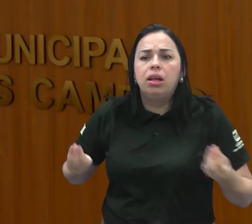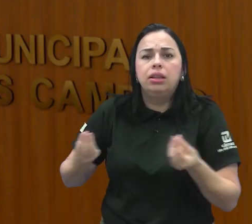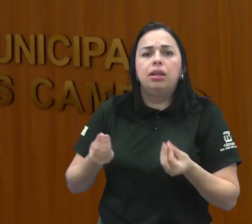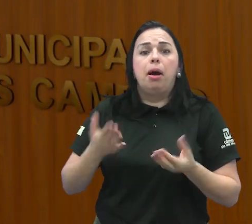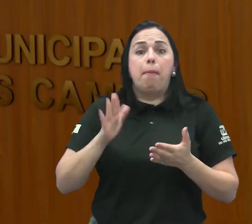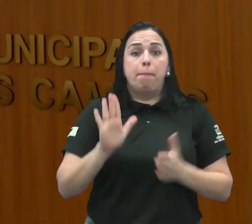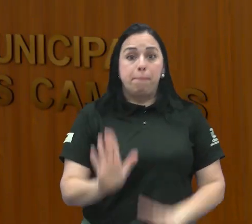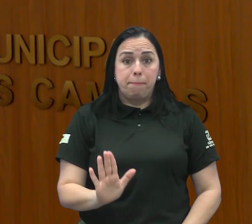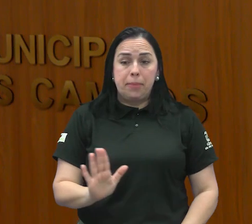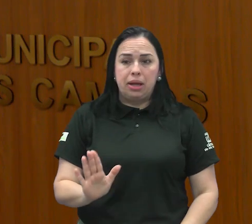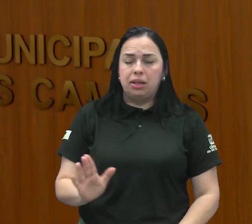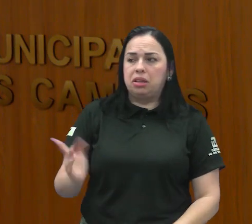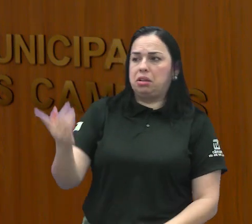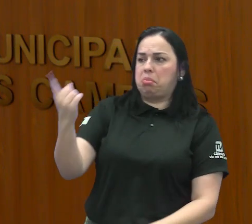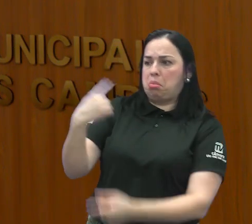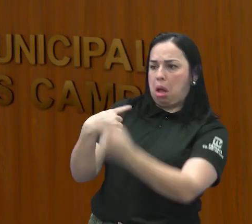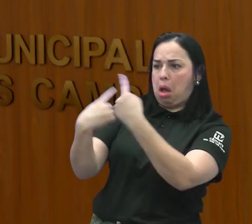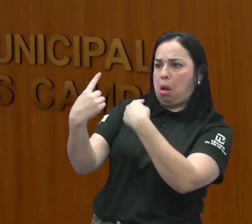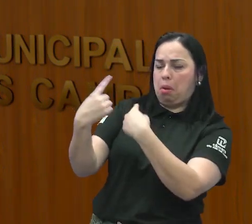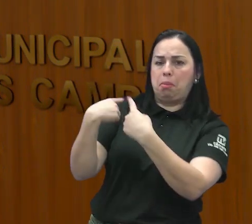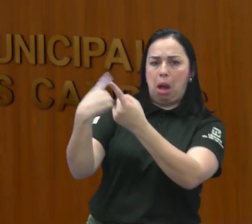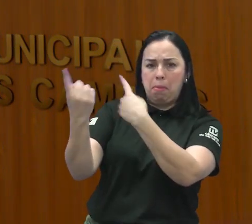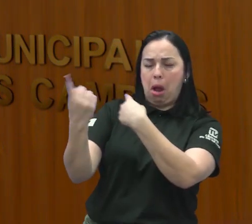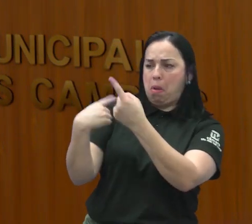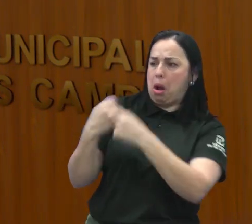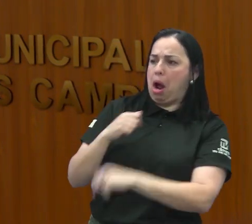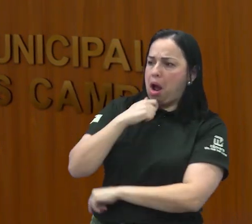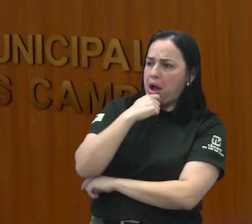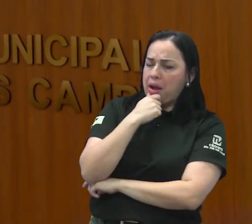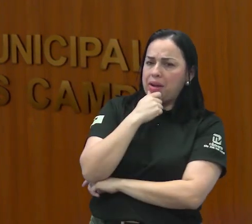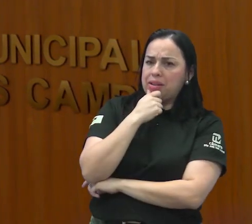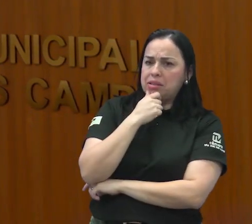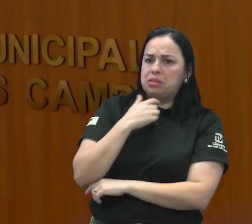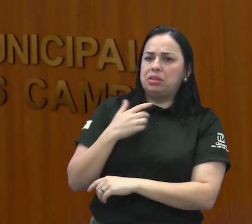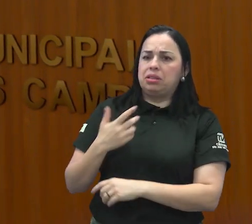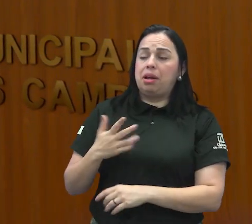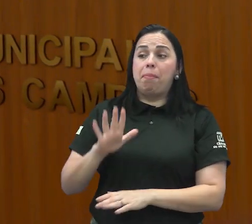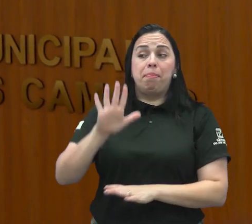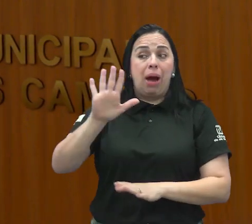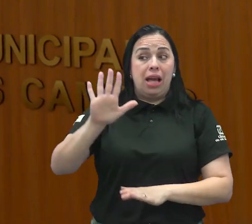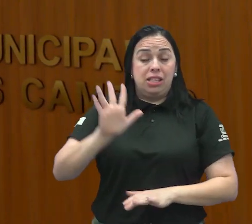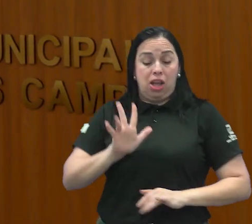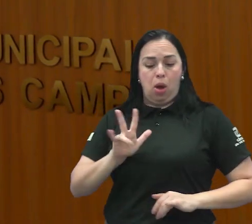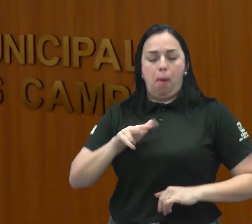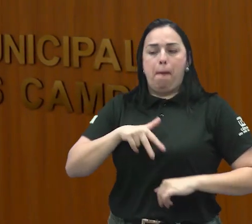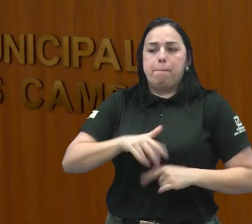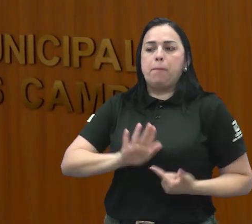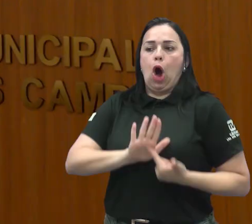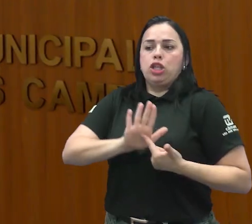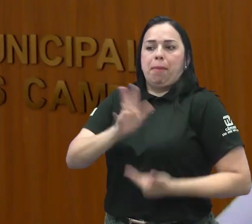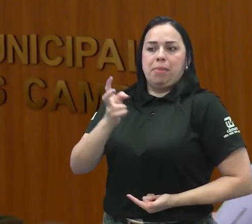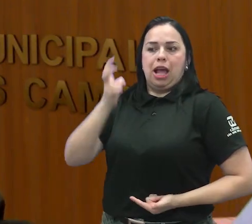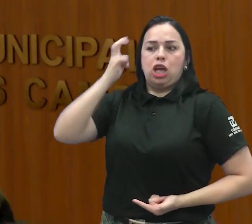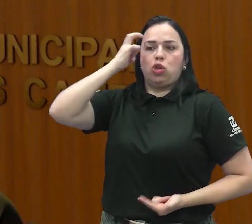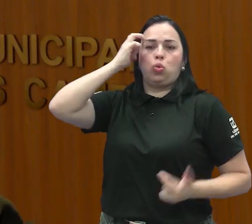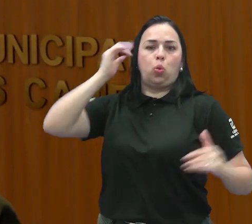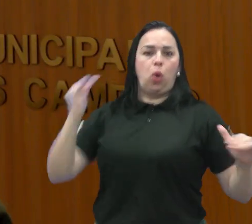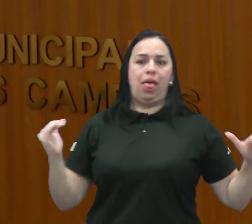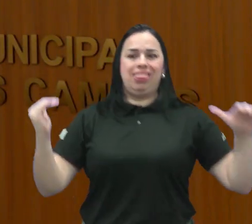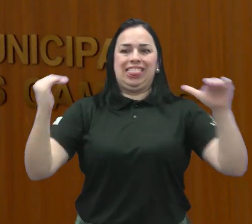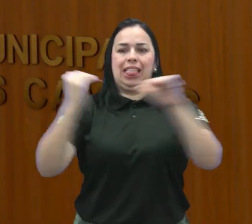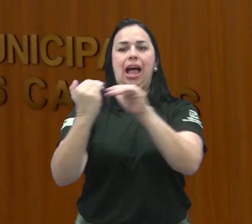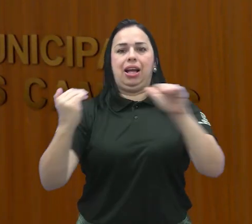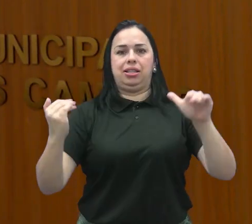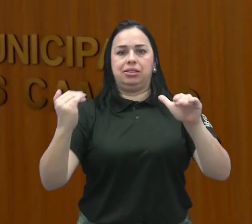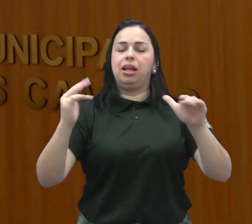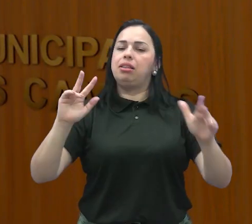um substrato. Quando eu recebo tudo que chega do colonizador e me imponho com a minha cultura,